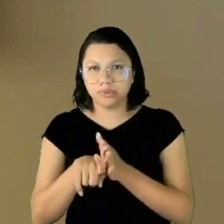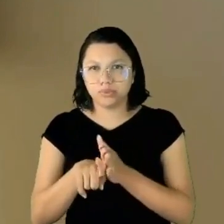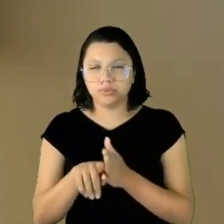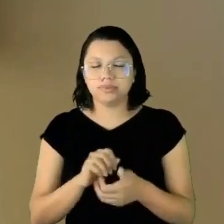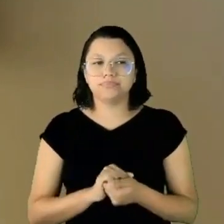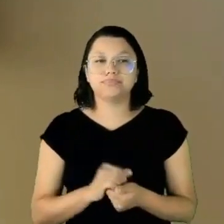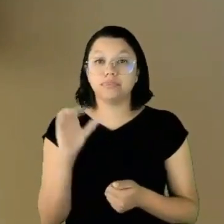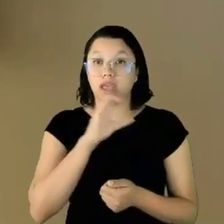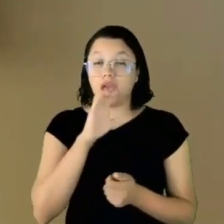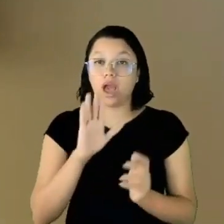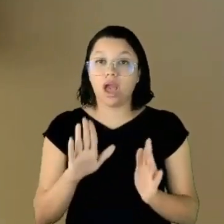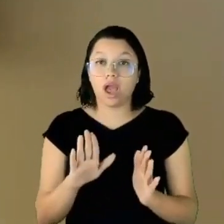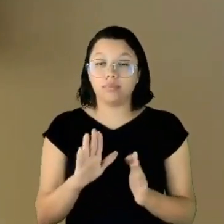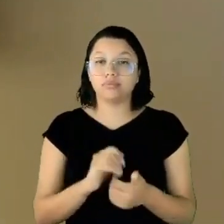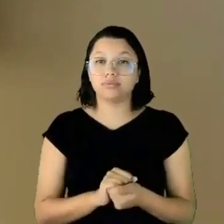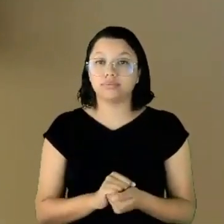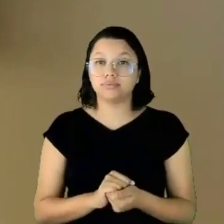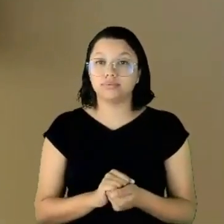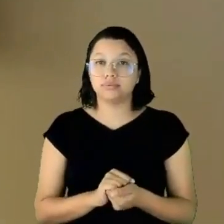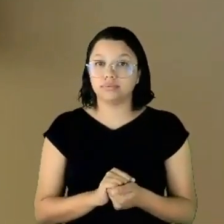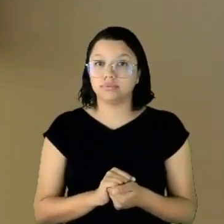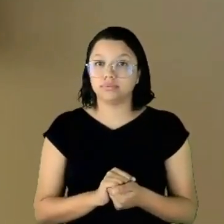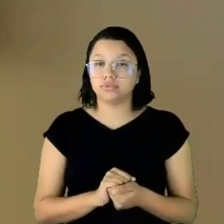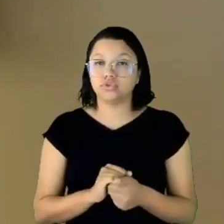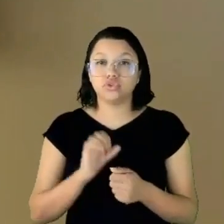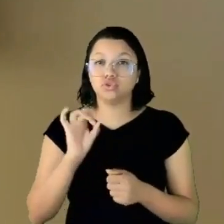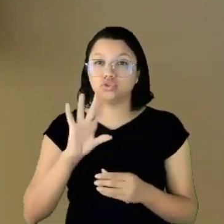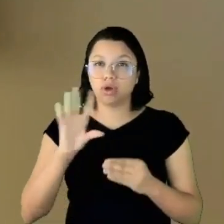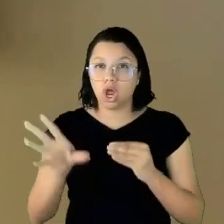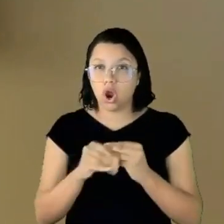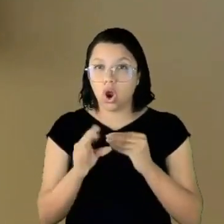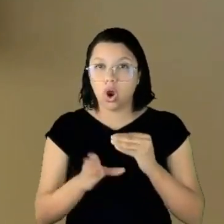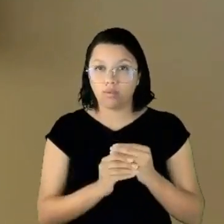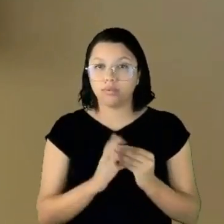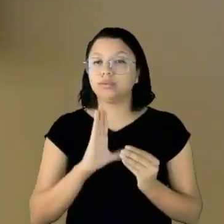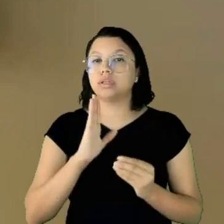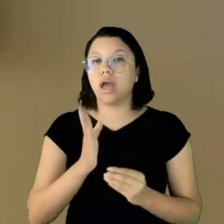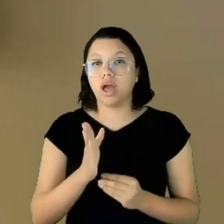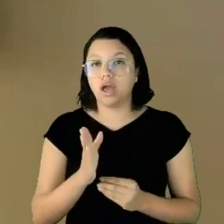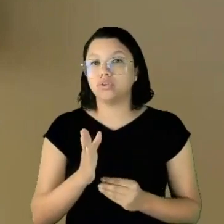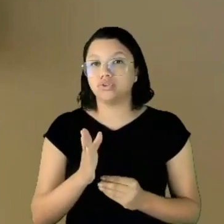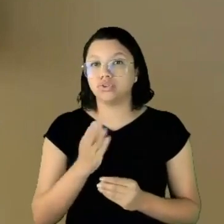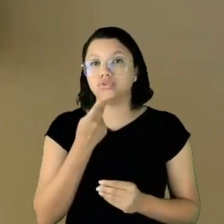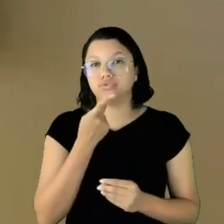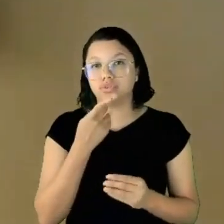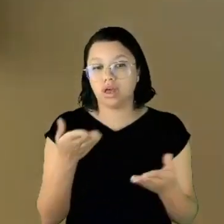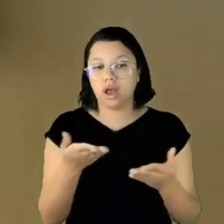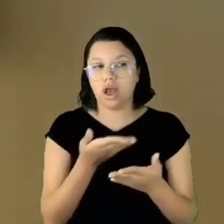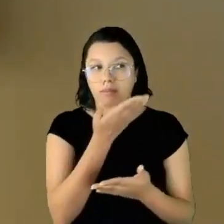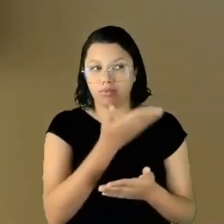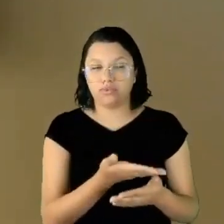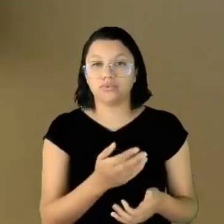perguntas rapidamente a título de complementação daquilo que o doutor Denilson falou